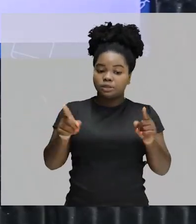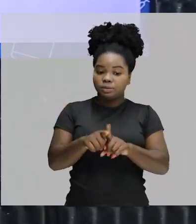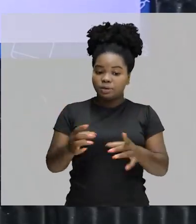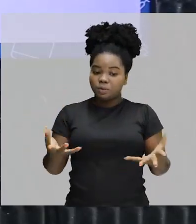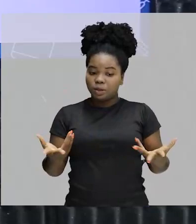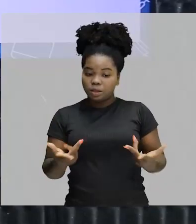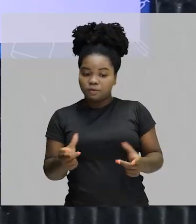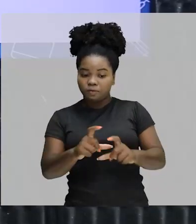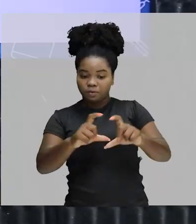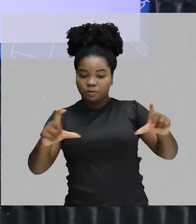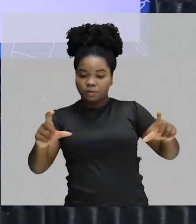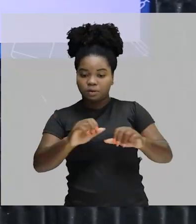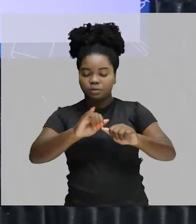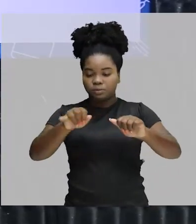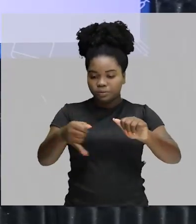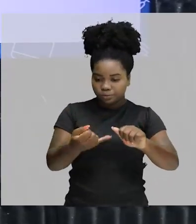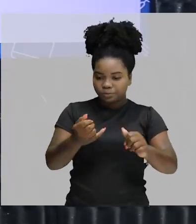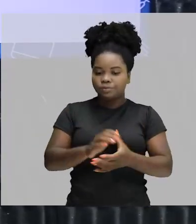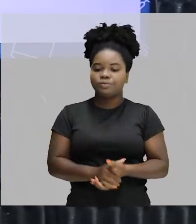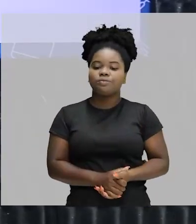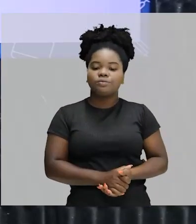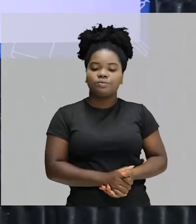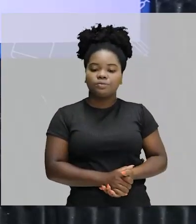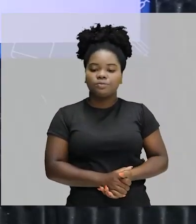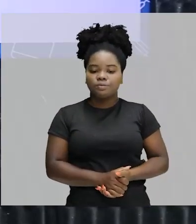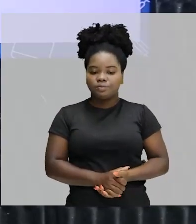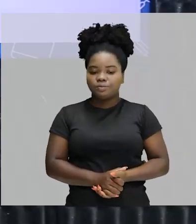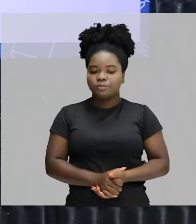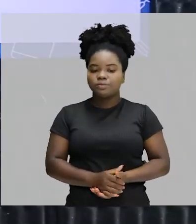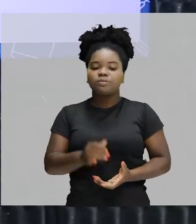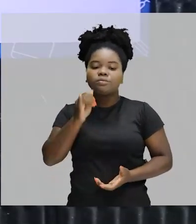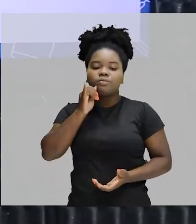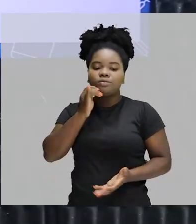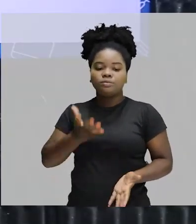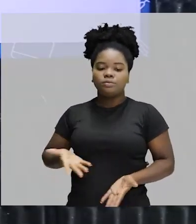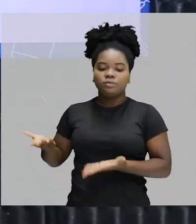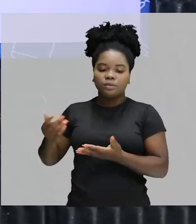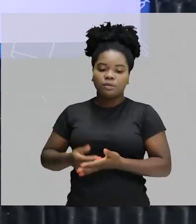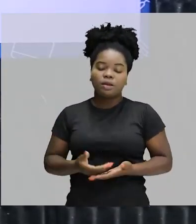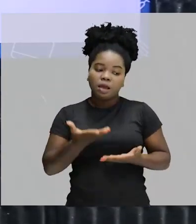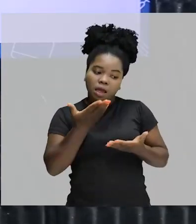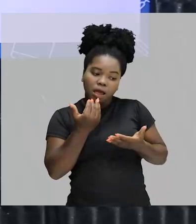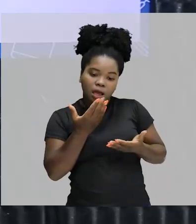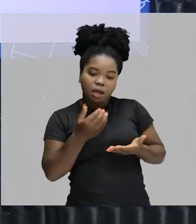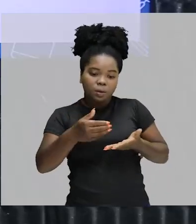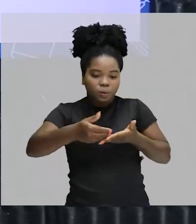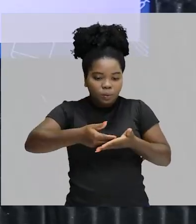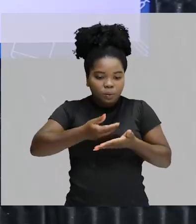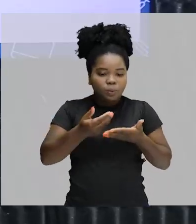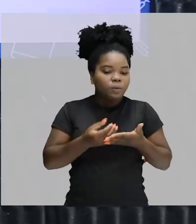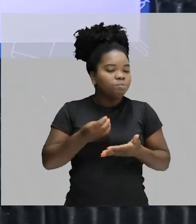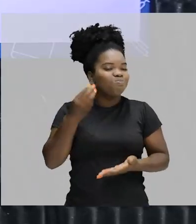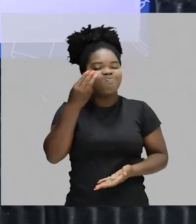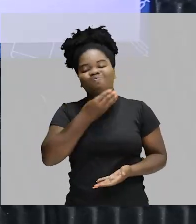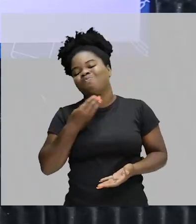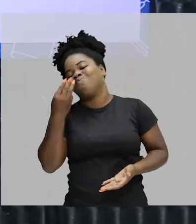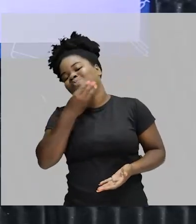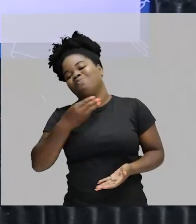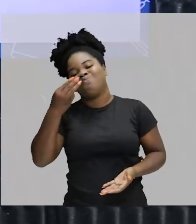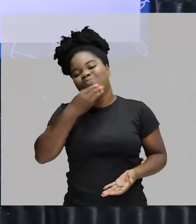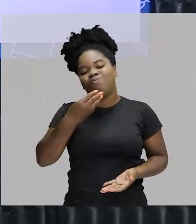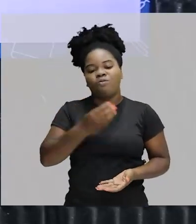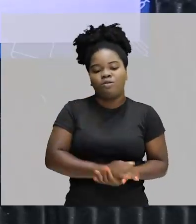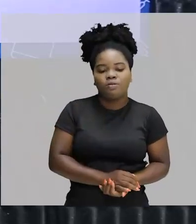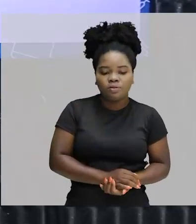seria qual? Seria o adjetivo escolhido, né? Então, a sobremesa é muito doce. O teste foi